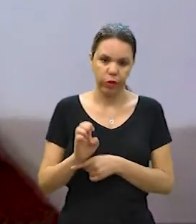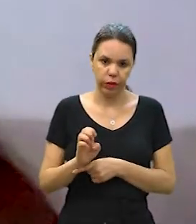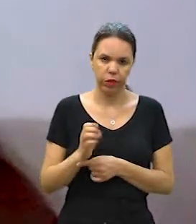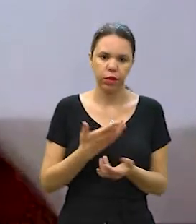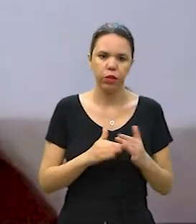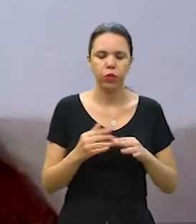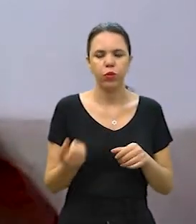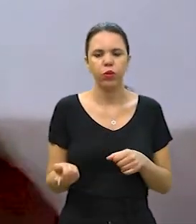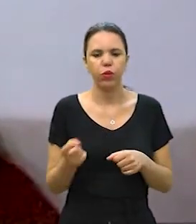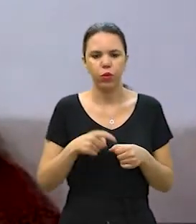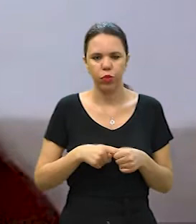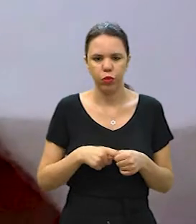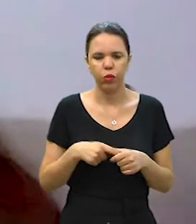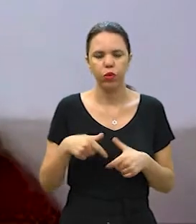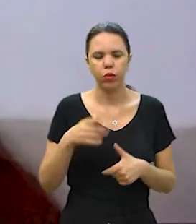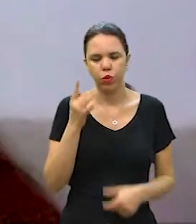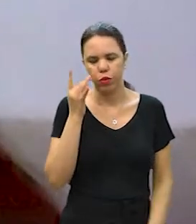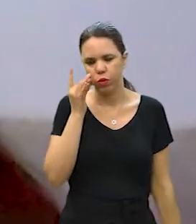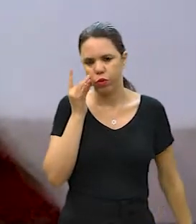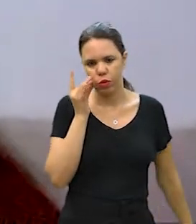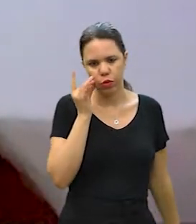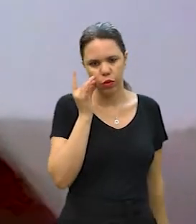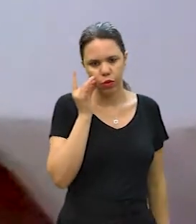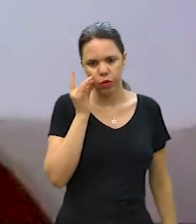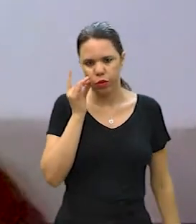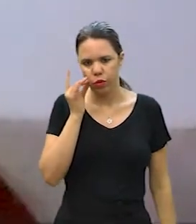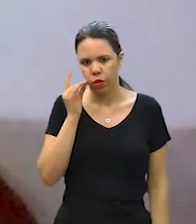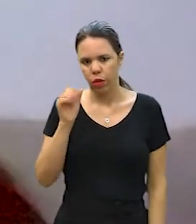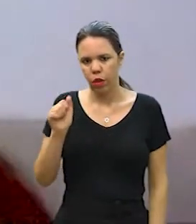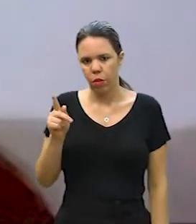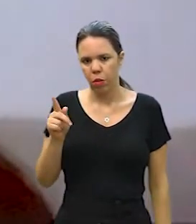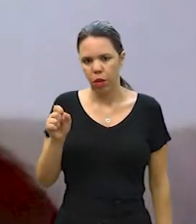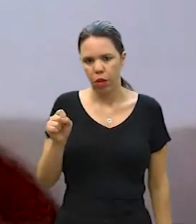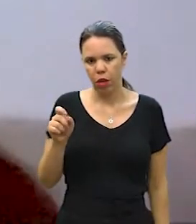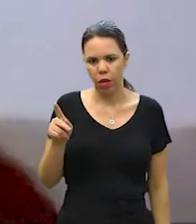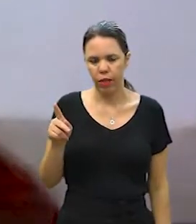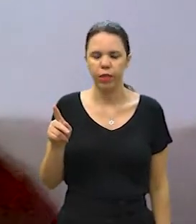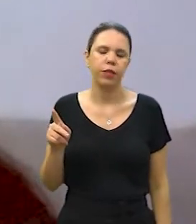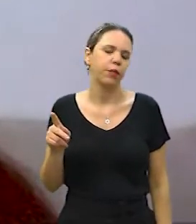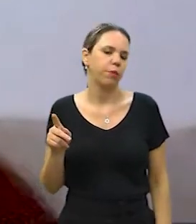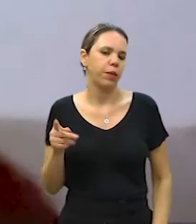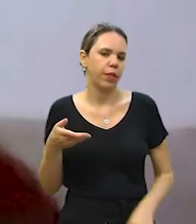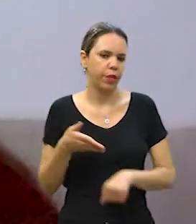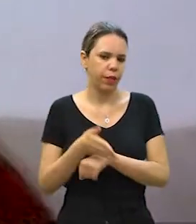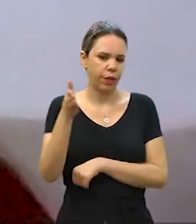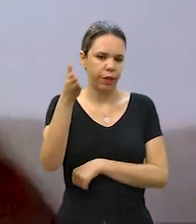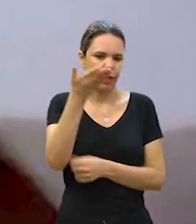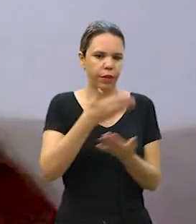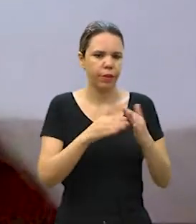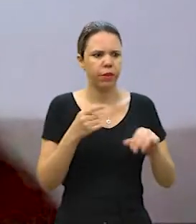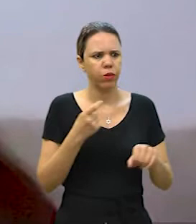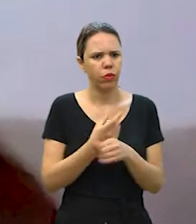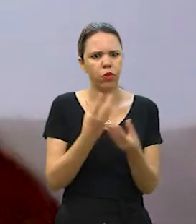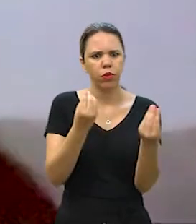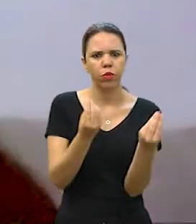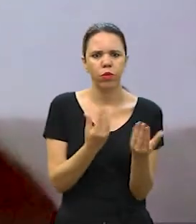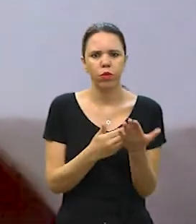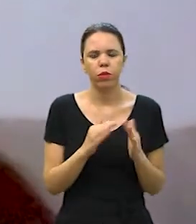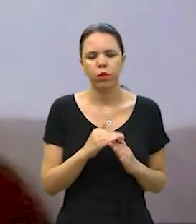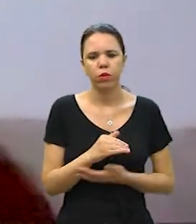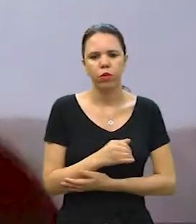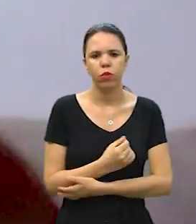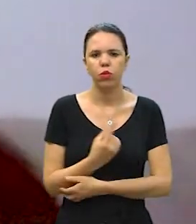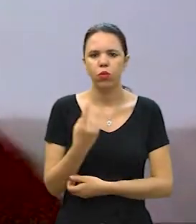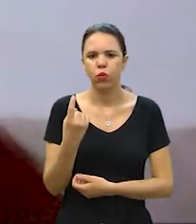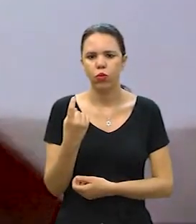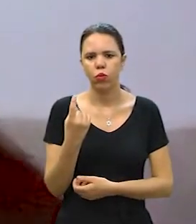que foi retomada as atividades presenciais, a POS fazendo visita nas escolas, descobrimos que várias escolas, às vezes,